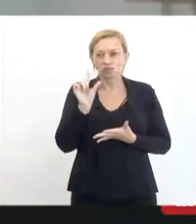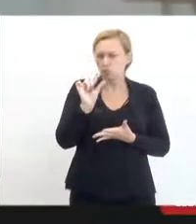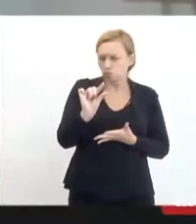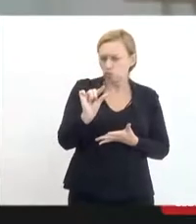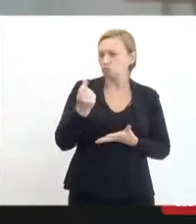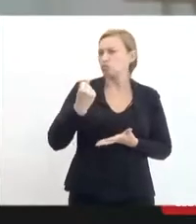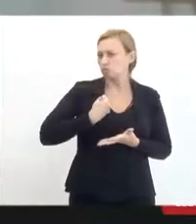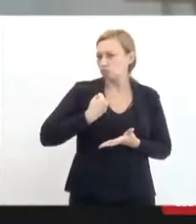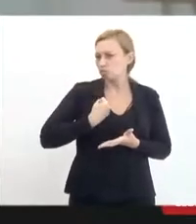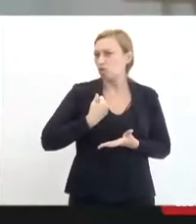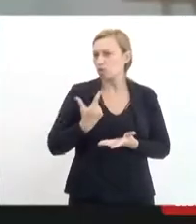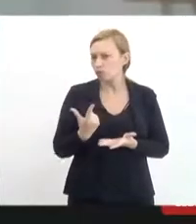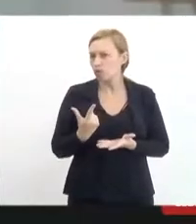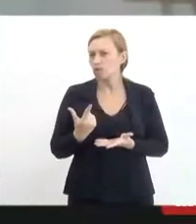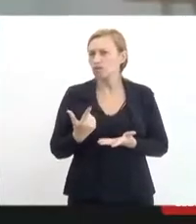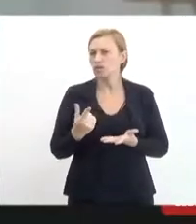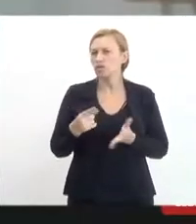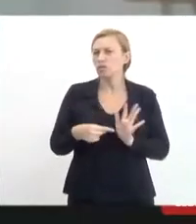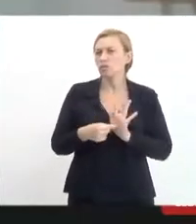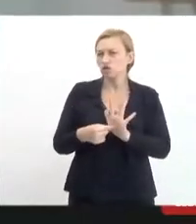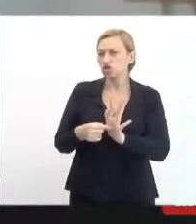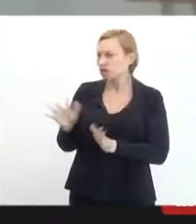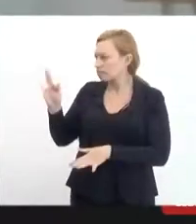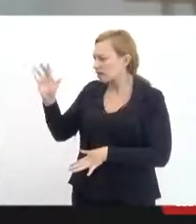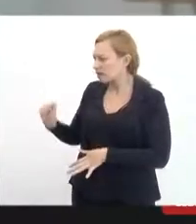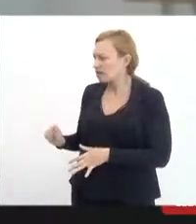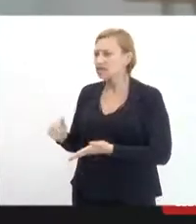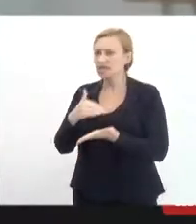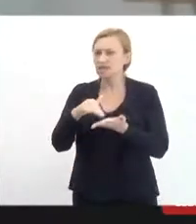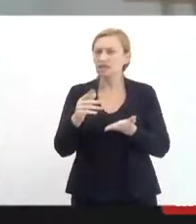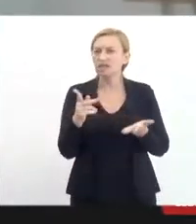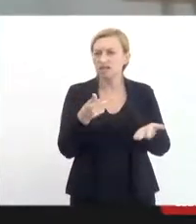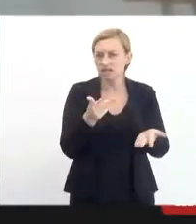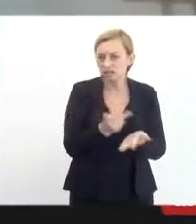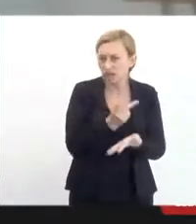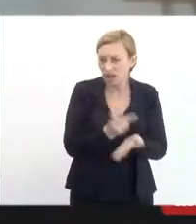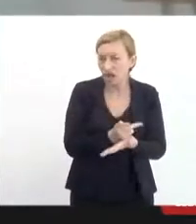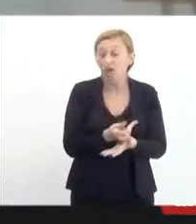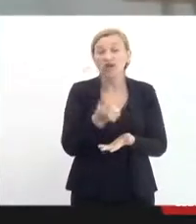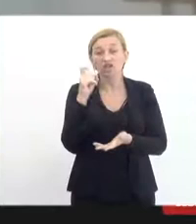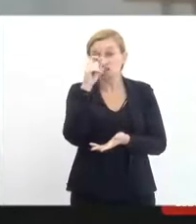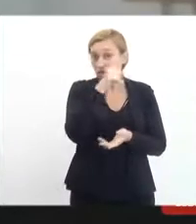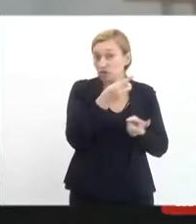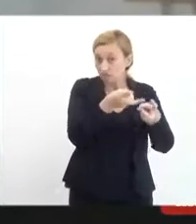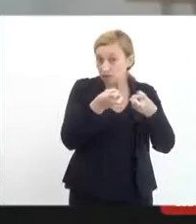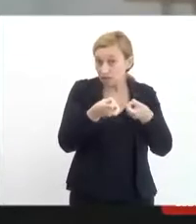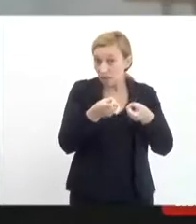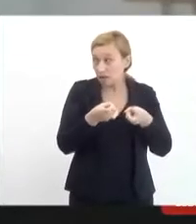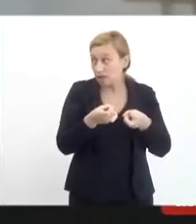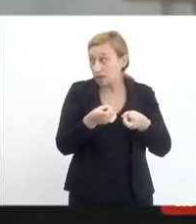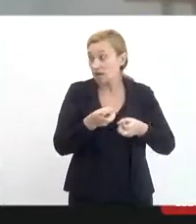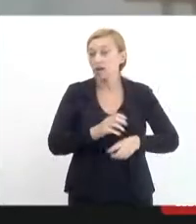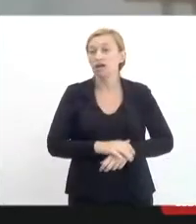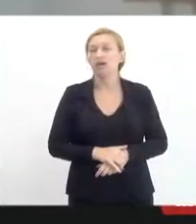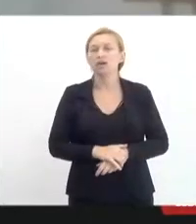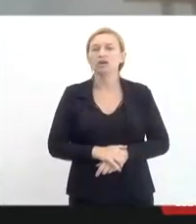sido apurado pela Fazenda a respeito dessa irregularidade, porque é difícil de se perceber isso.